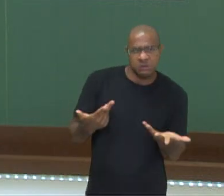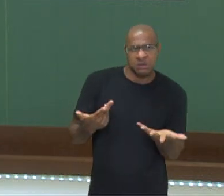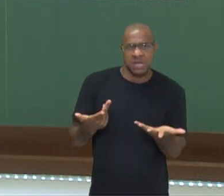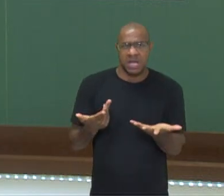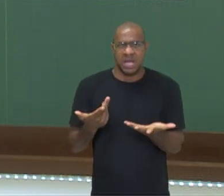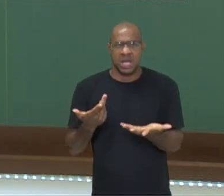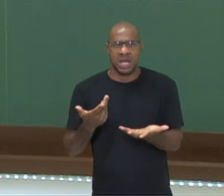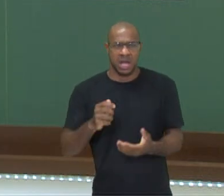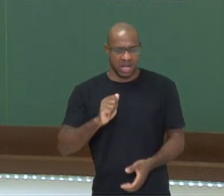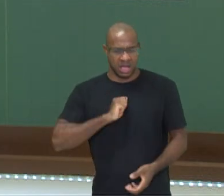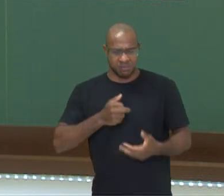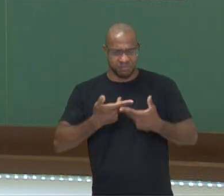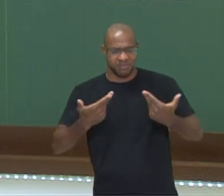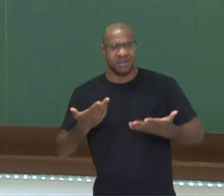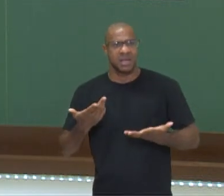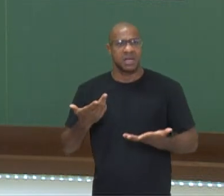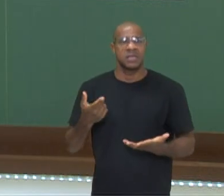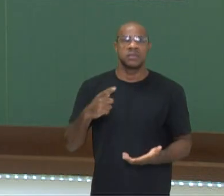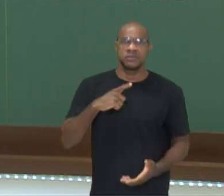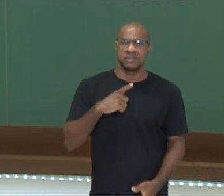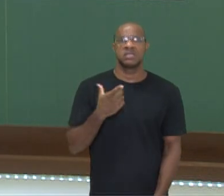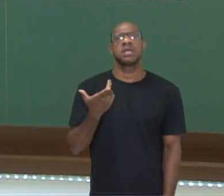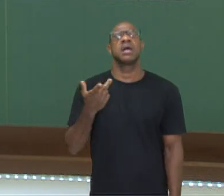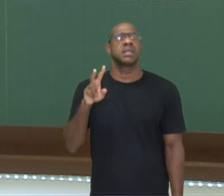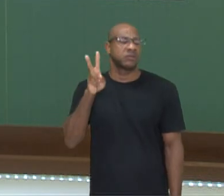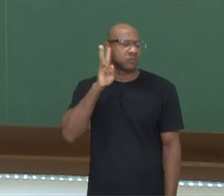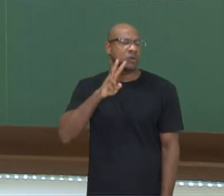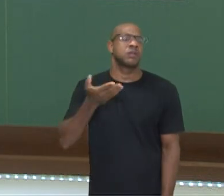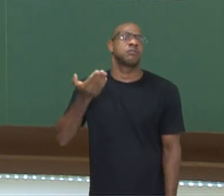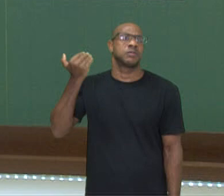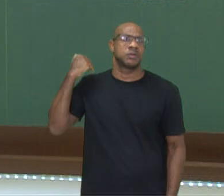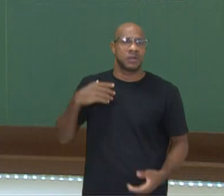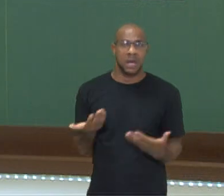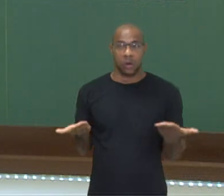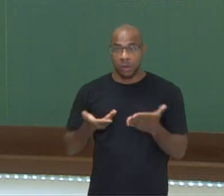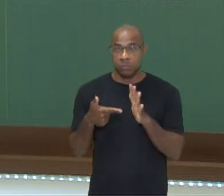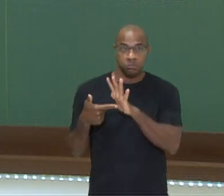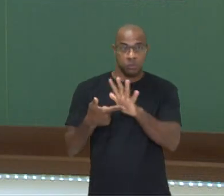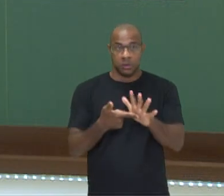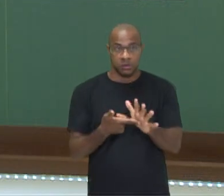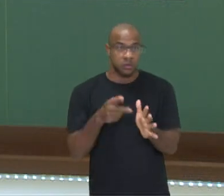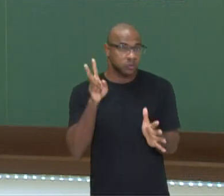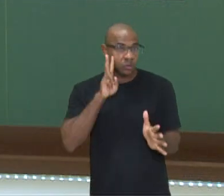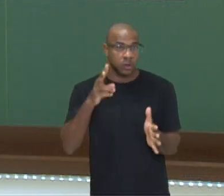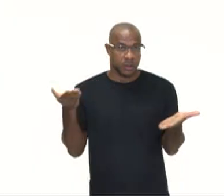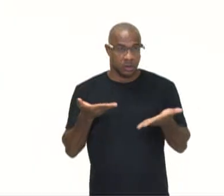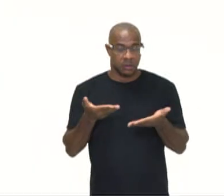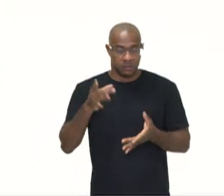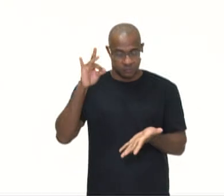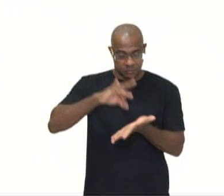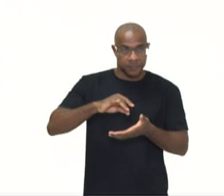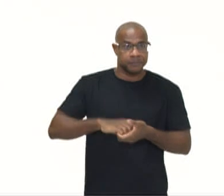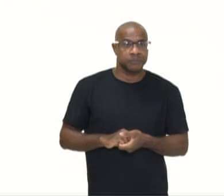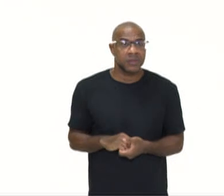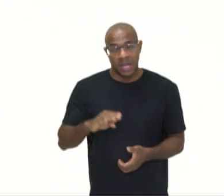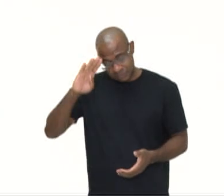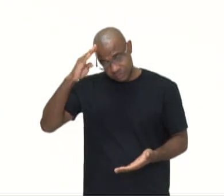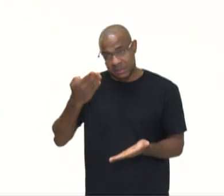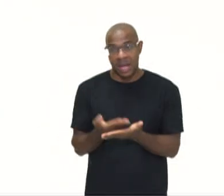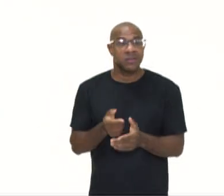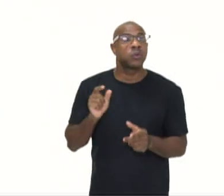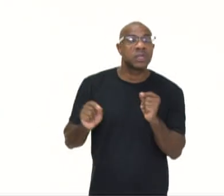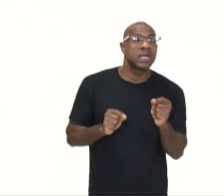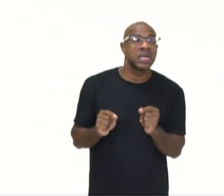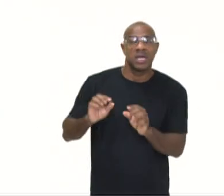Mas conheça agora a verdadeira história e doce história do chocolate. Acreditava-se que